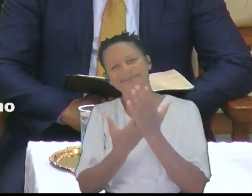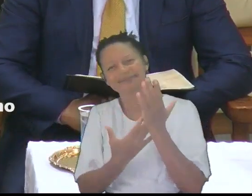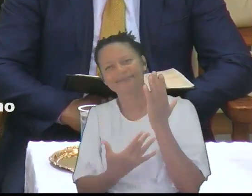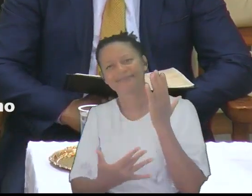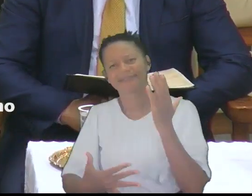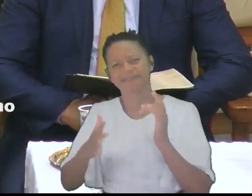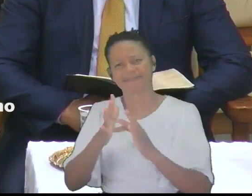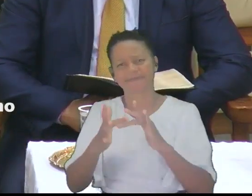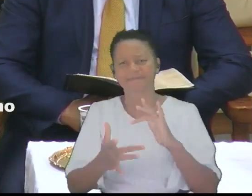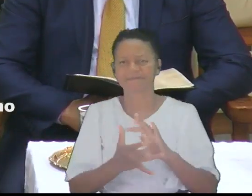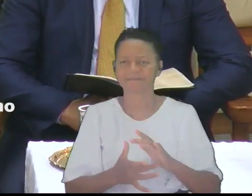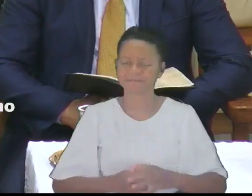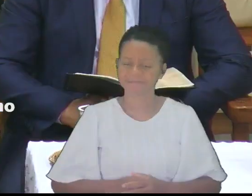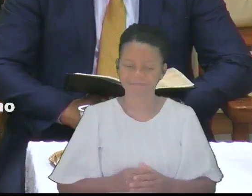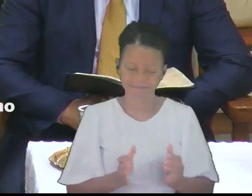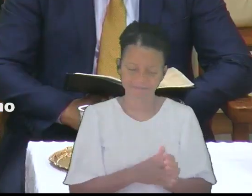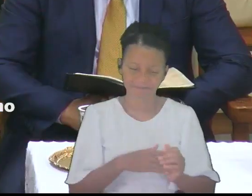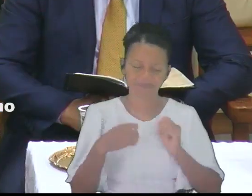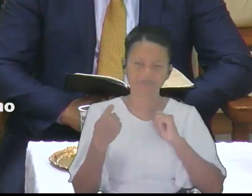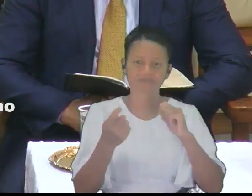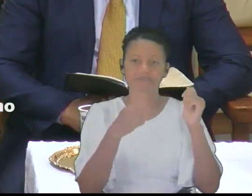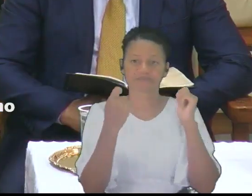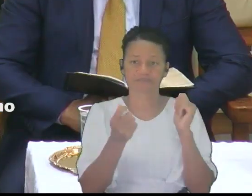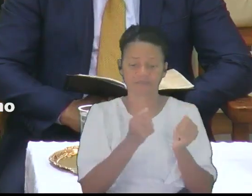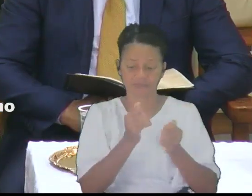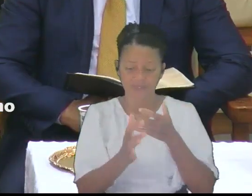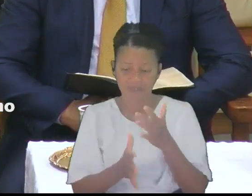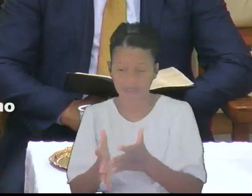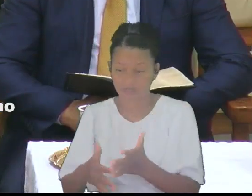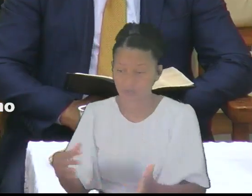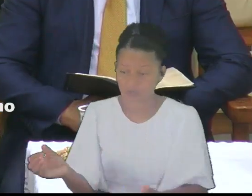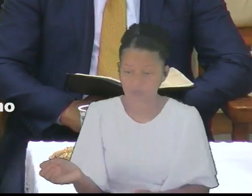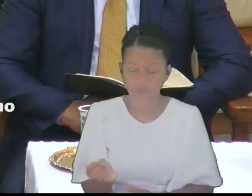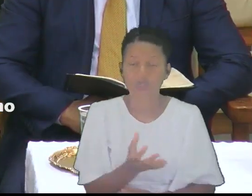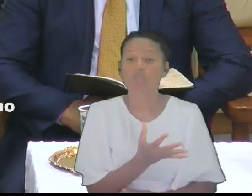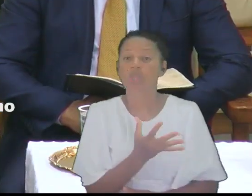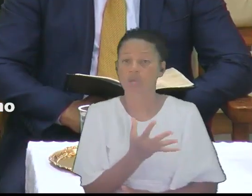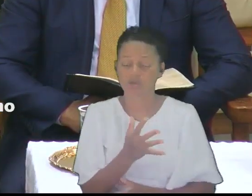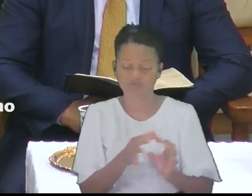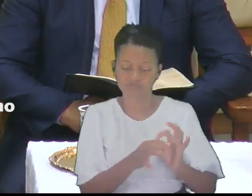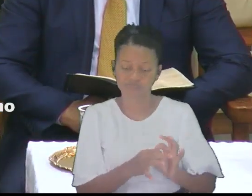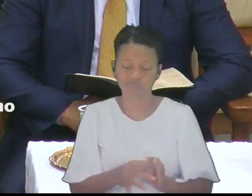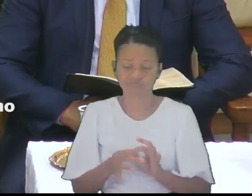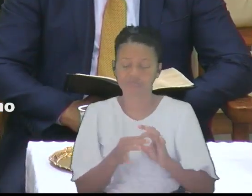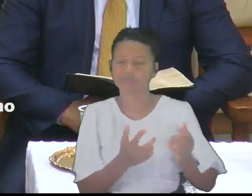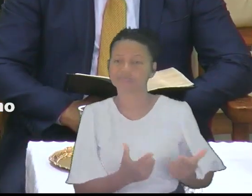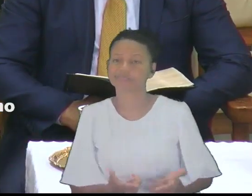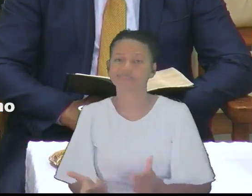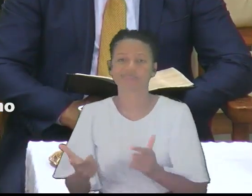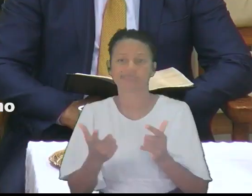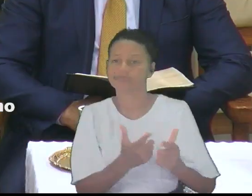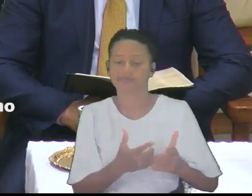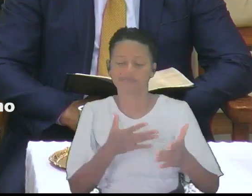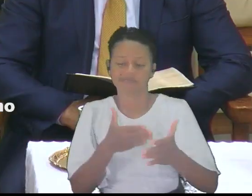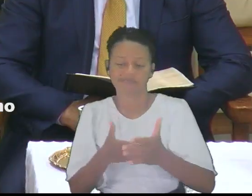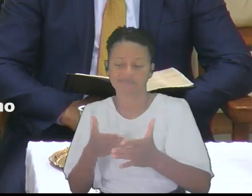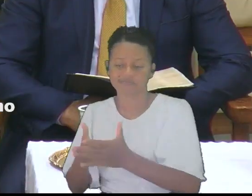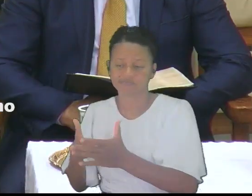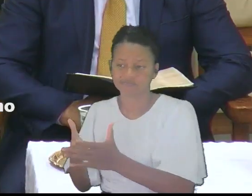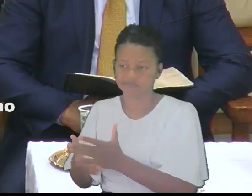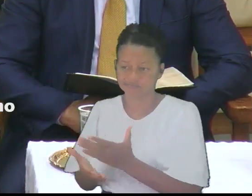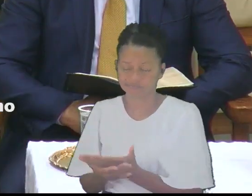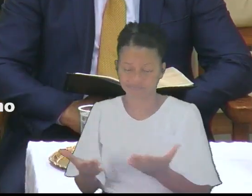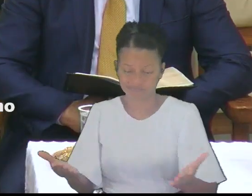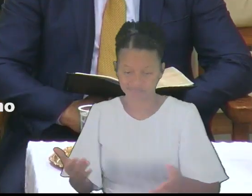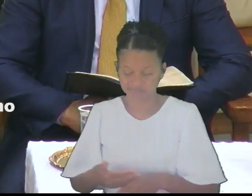Jesus. Aleluia. Ele diz que na nova aliança não tem mais barreira. O autor da carta